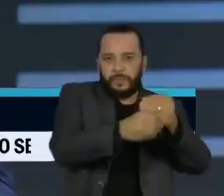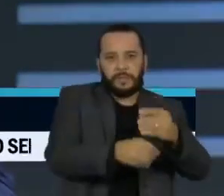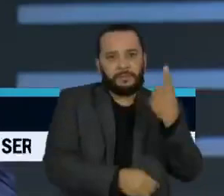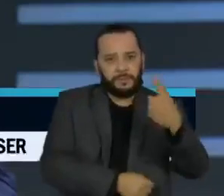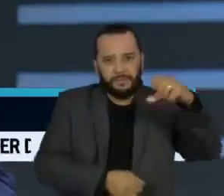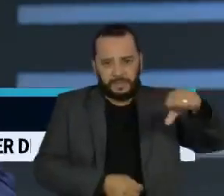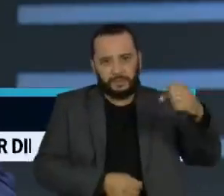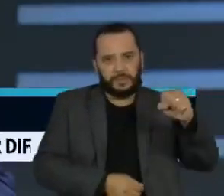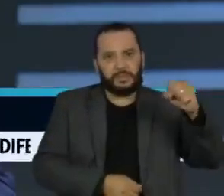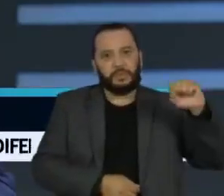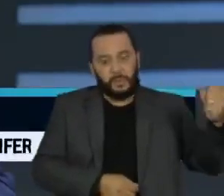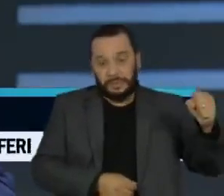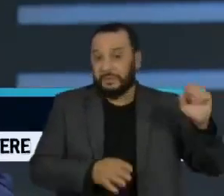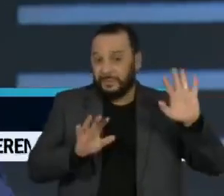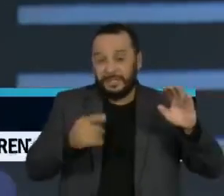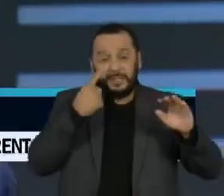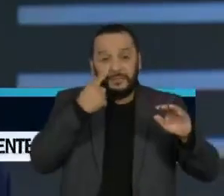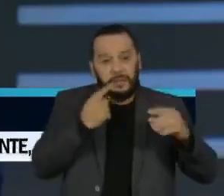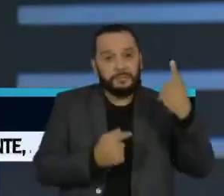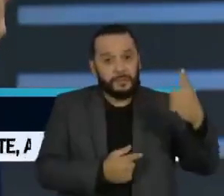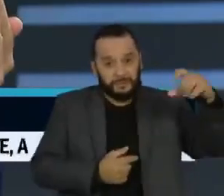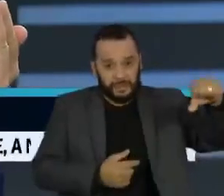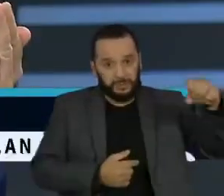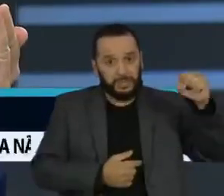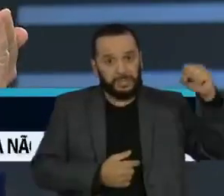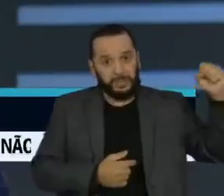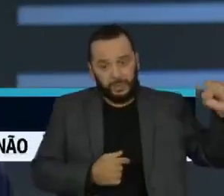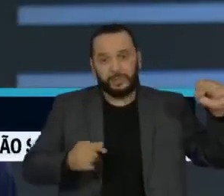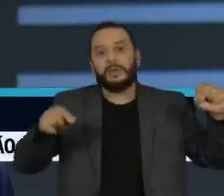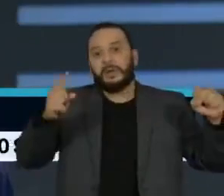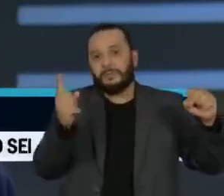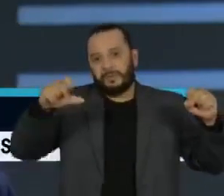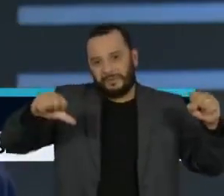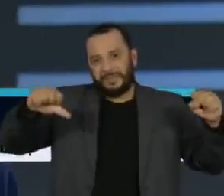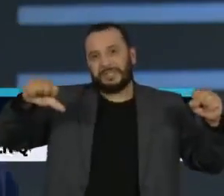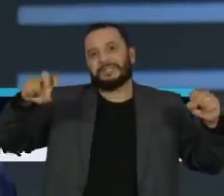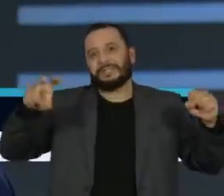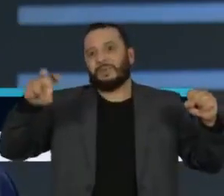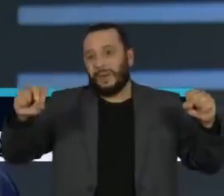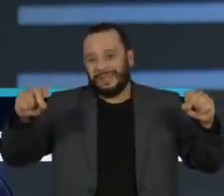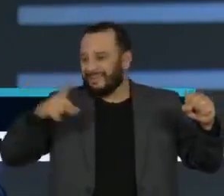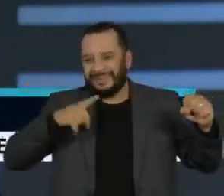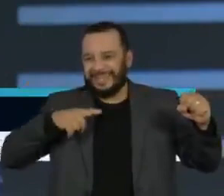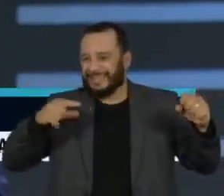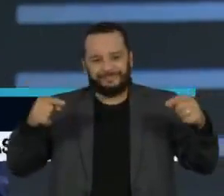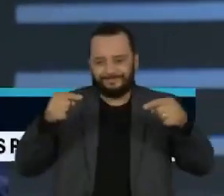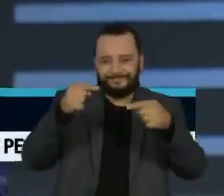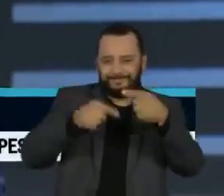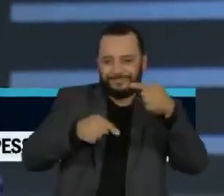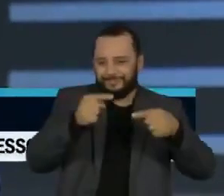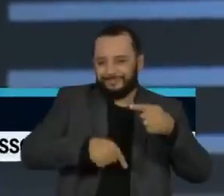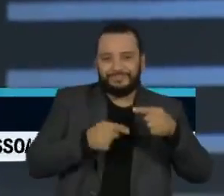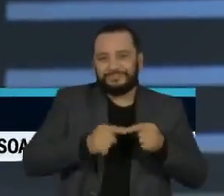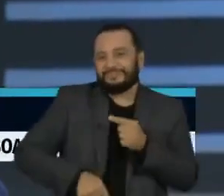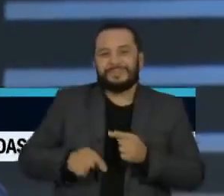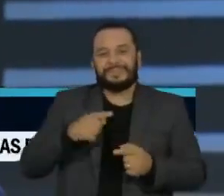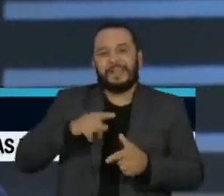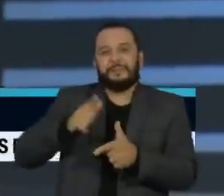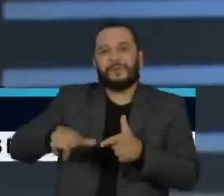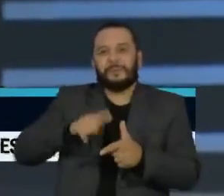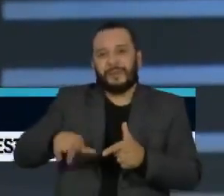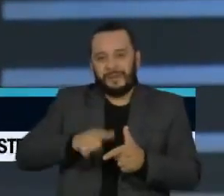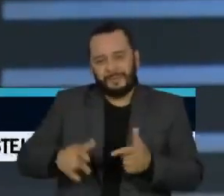porém se você comparar os dispositivos da concessão de 88 e aí O que têm problemas então você fala para o seu Deputado pelo